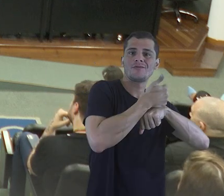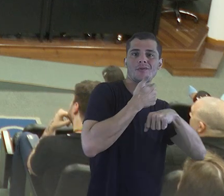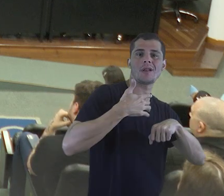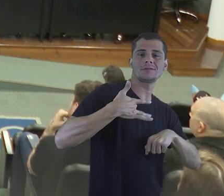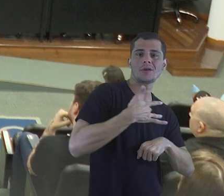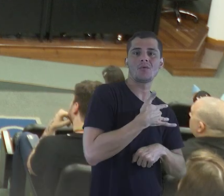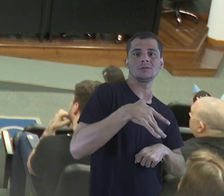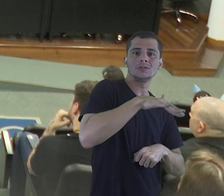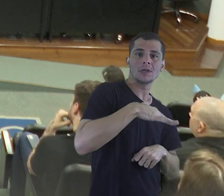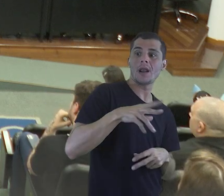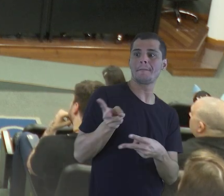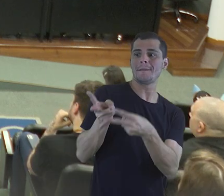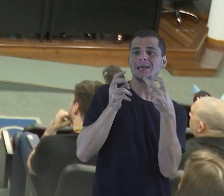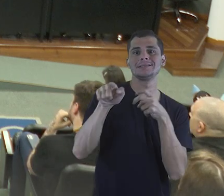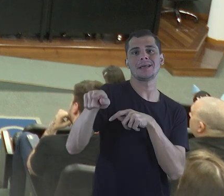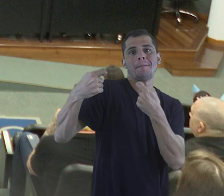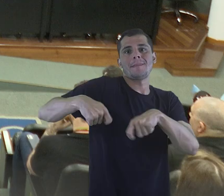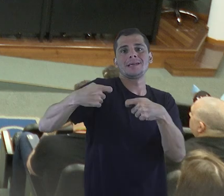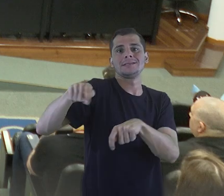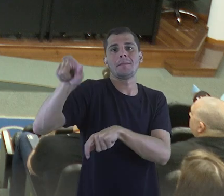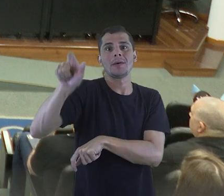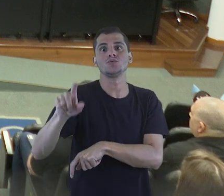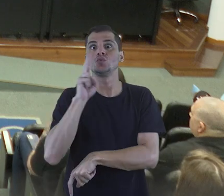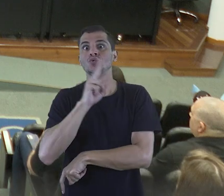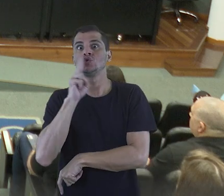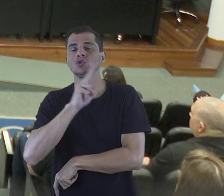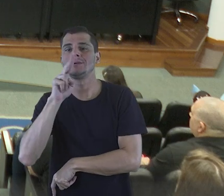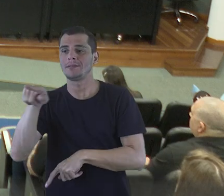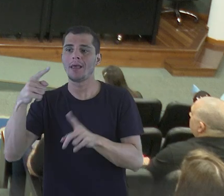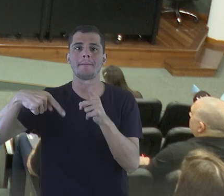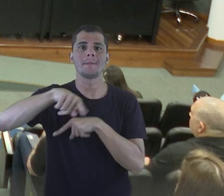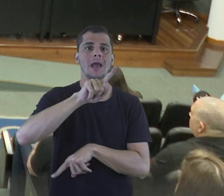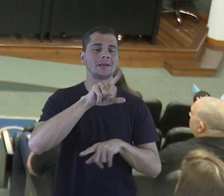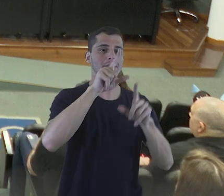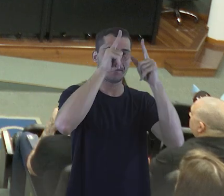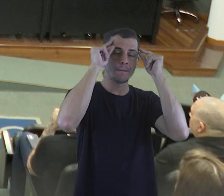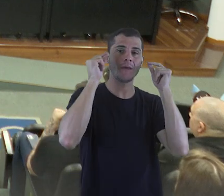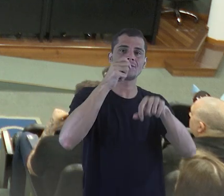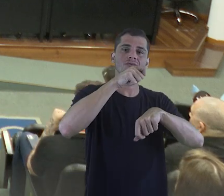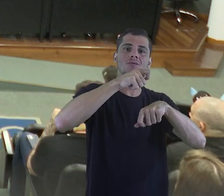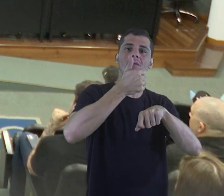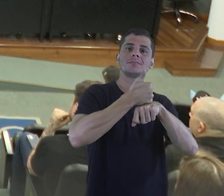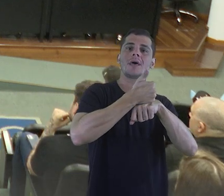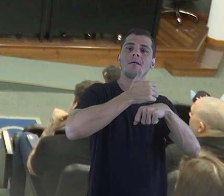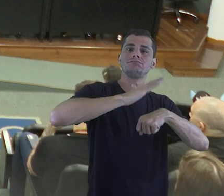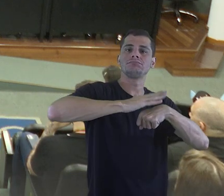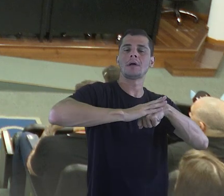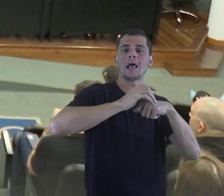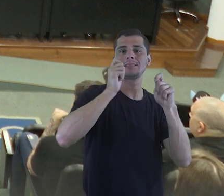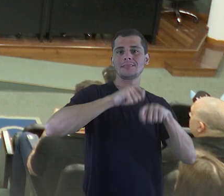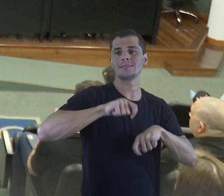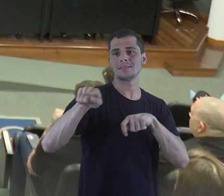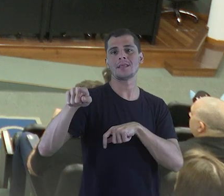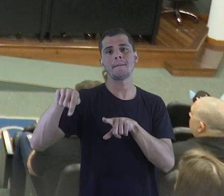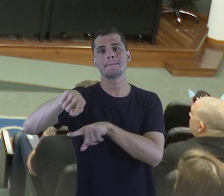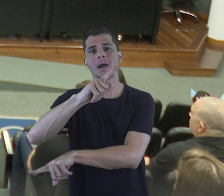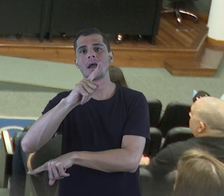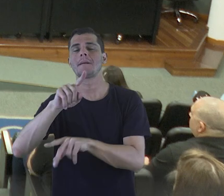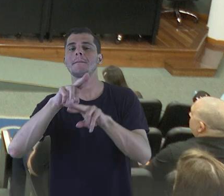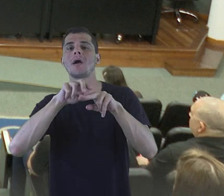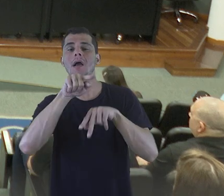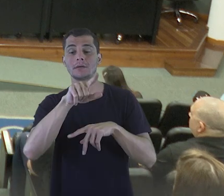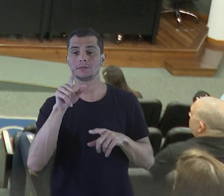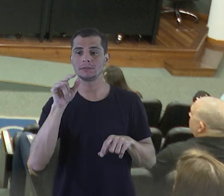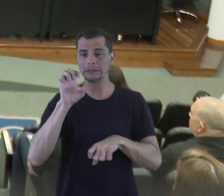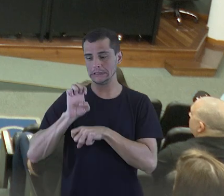precisa de alguma coisa o mais importante é o termo de compartilhamento com o estado de santa catarina porque o médico